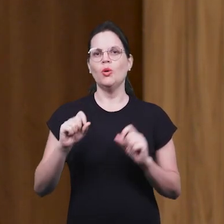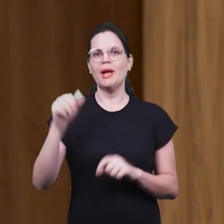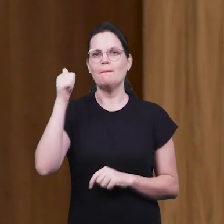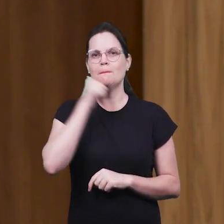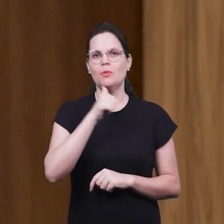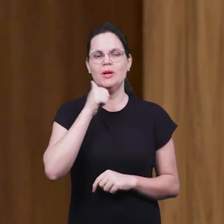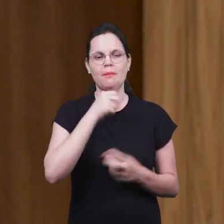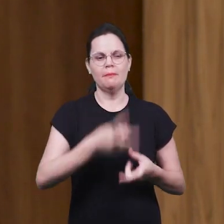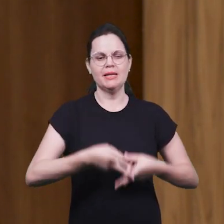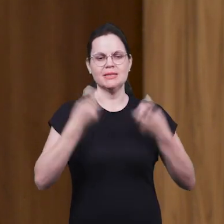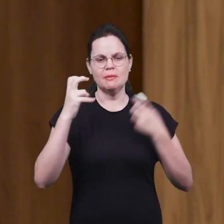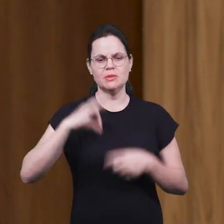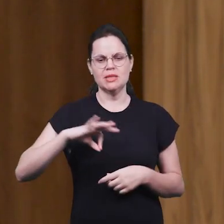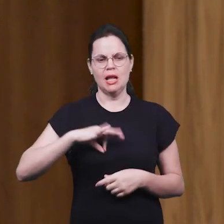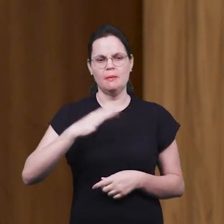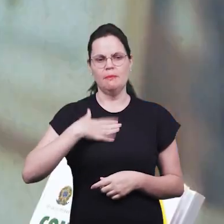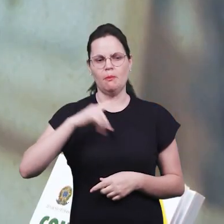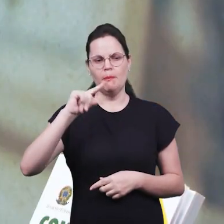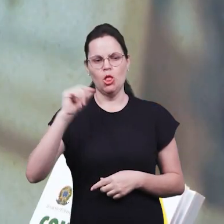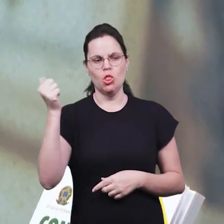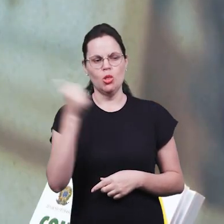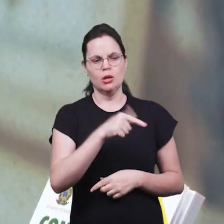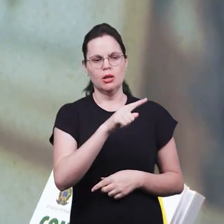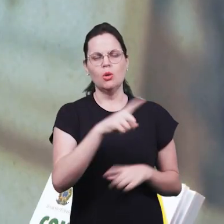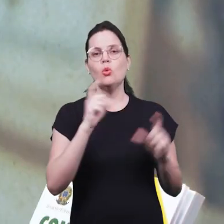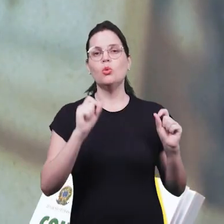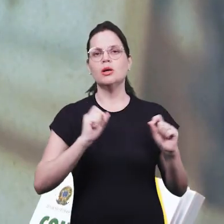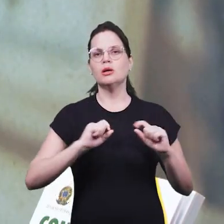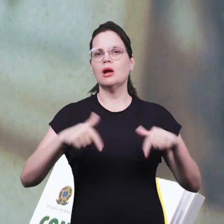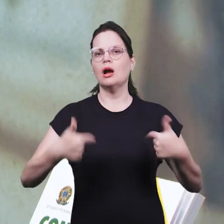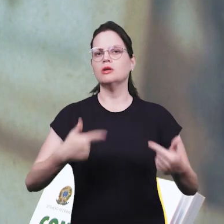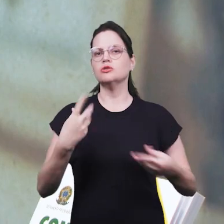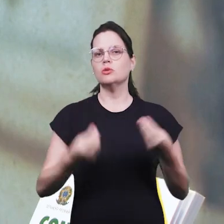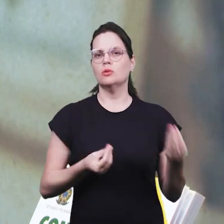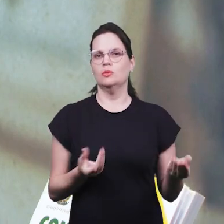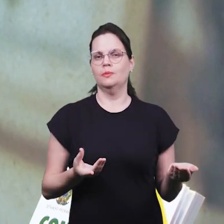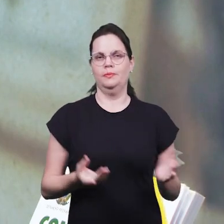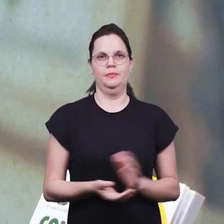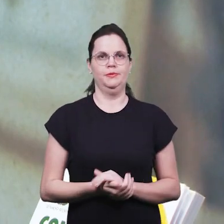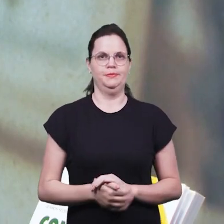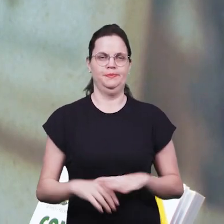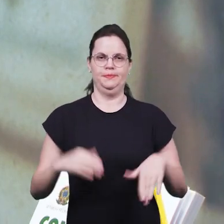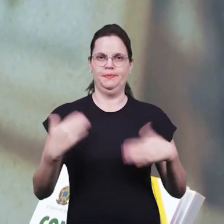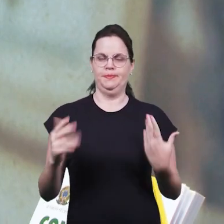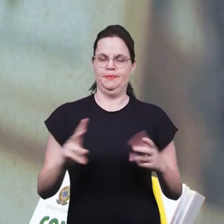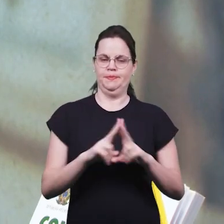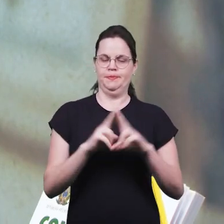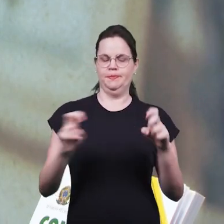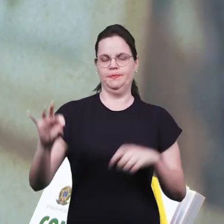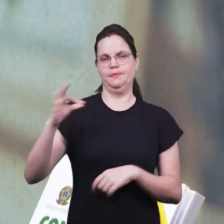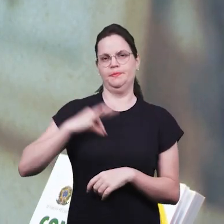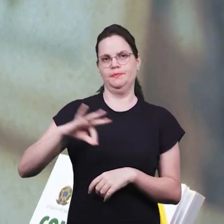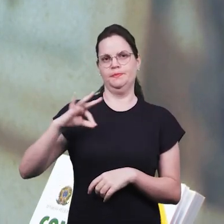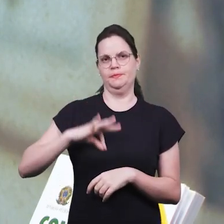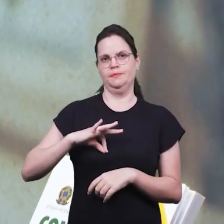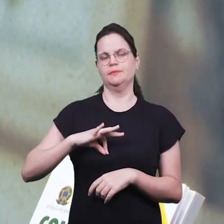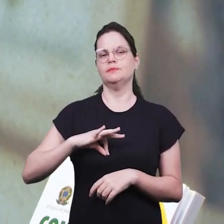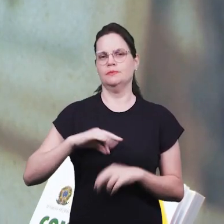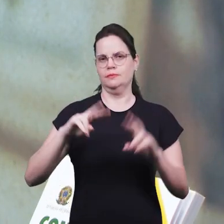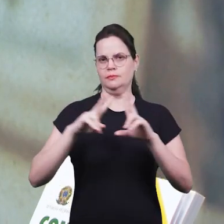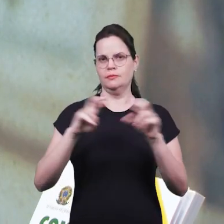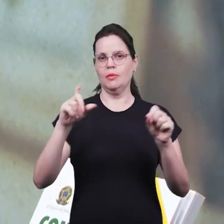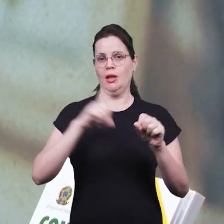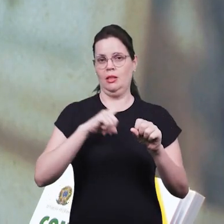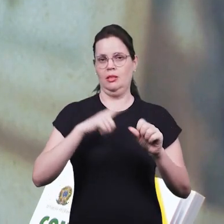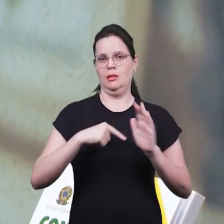fica patente essa questão da discriminação? Com relação à discriminação salarial, doutor, ela tem um instrumento que na lei a